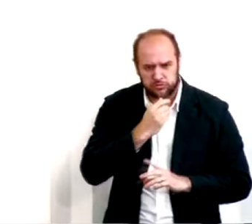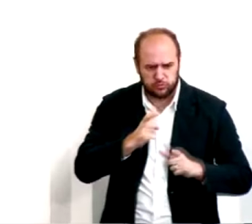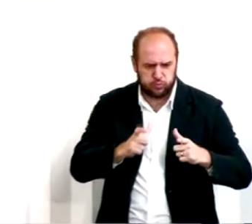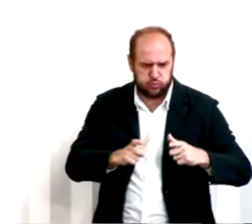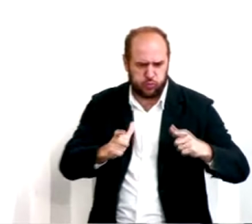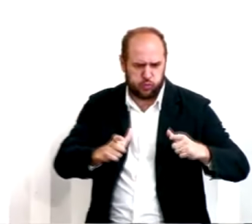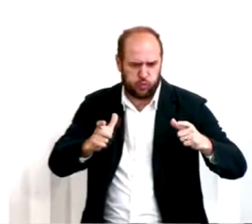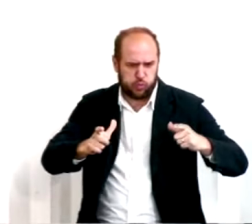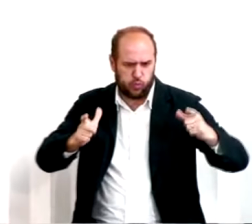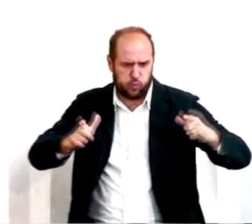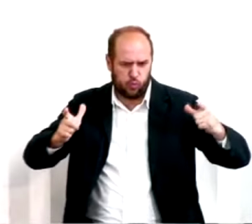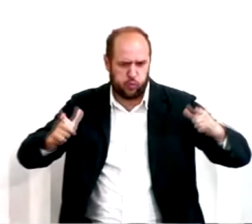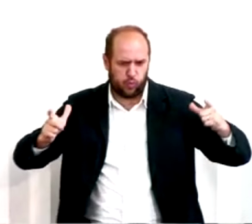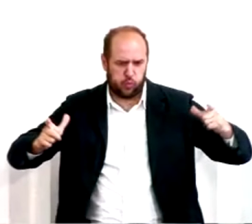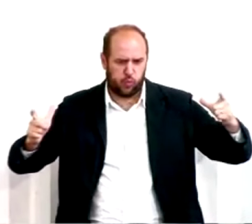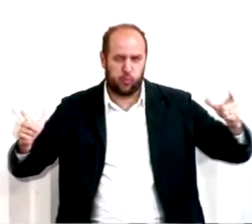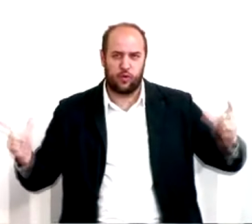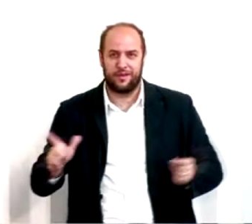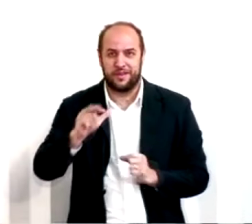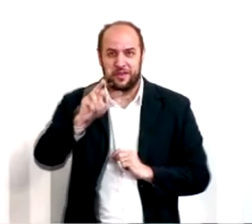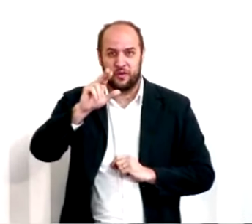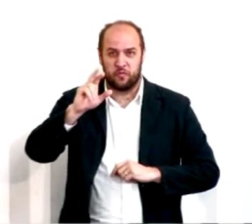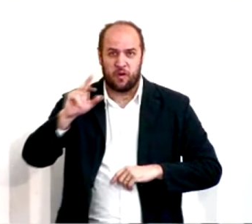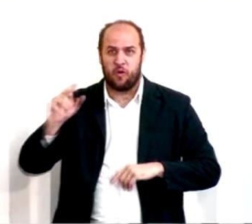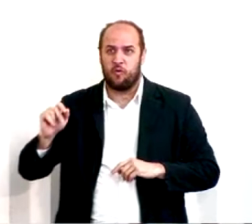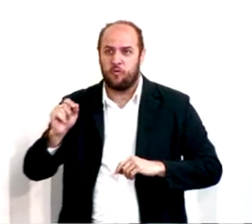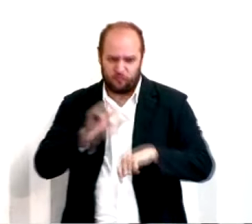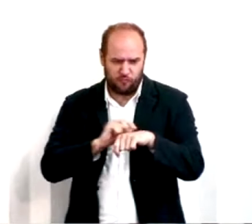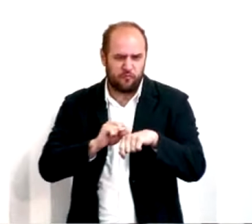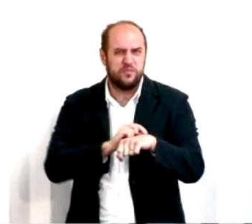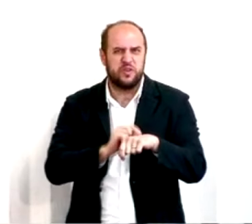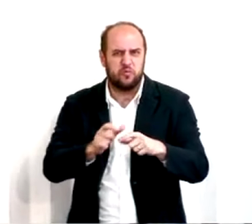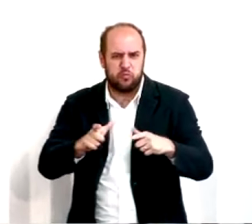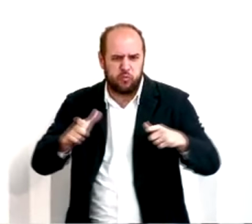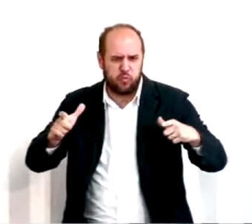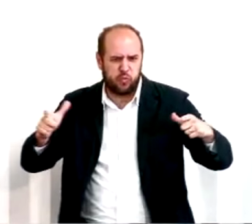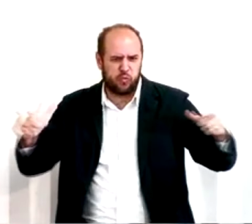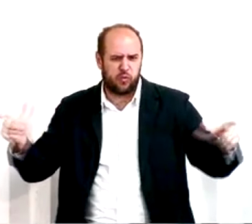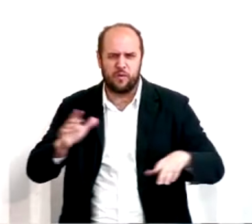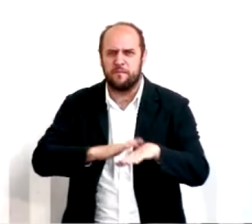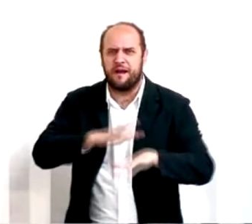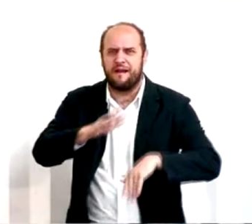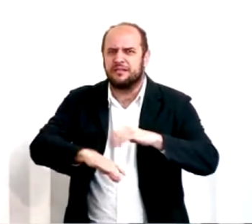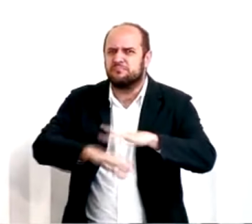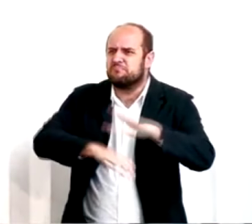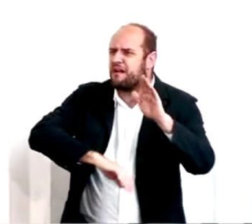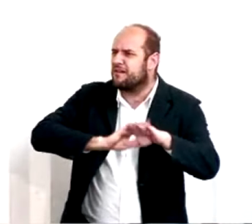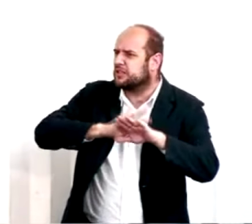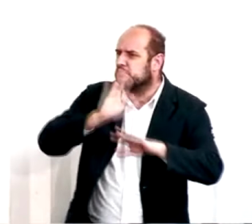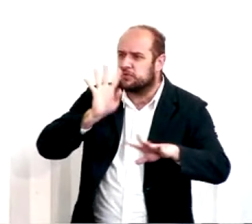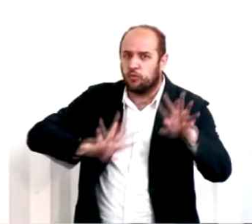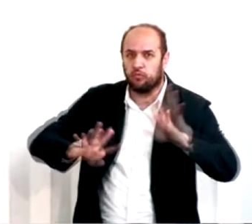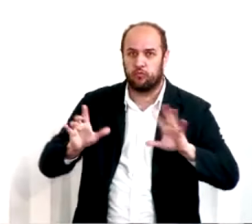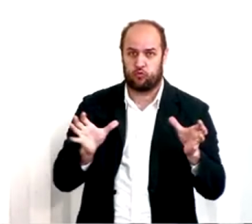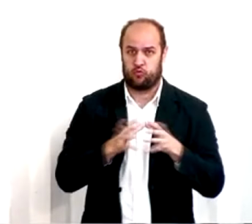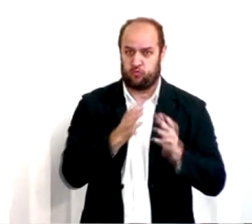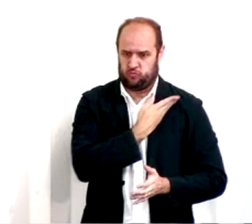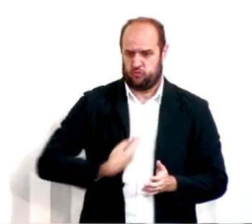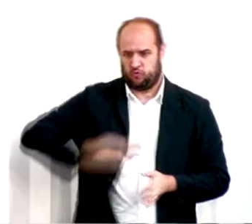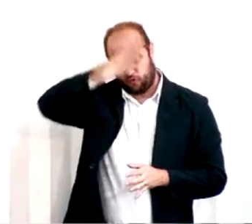nuvens de gafanhotos de formigas e cada vez mais o império romano se espantava